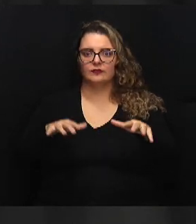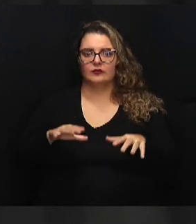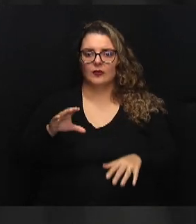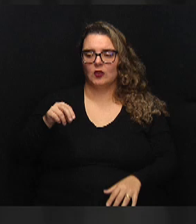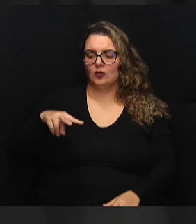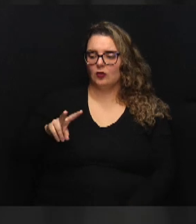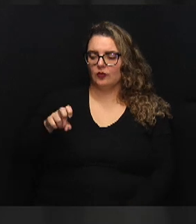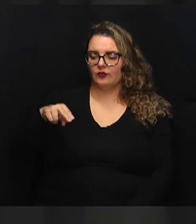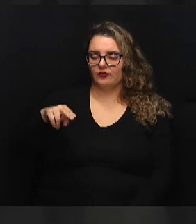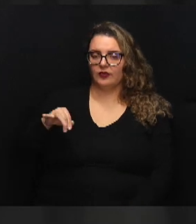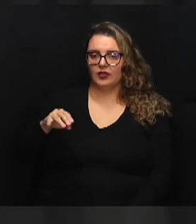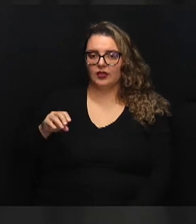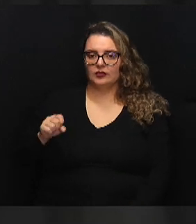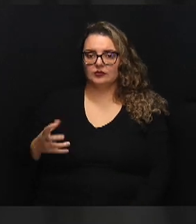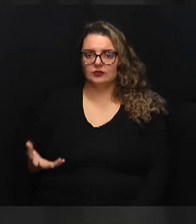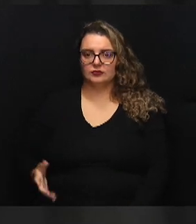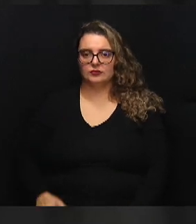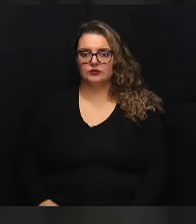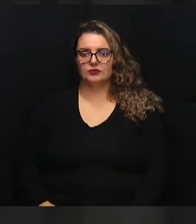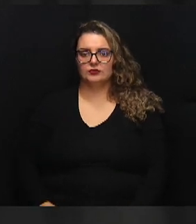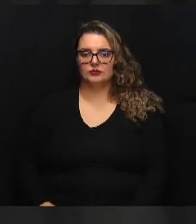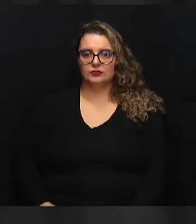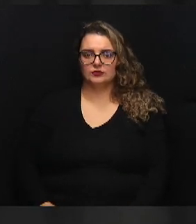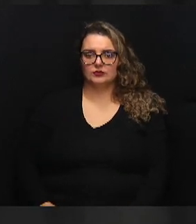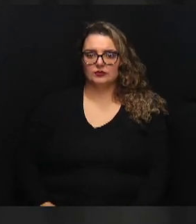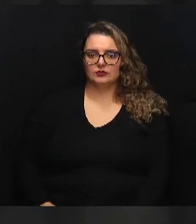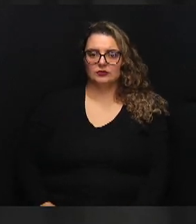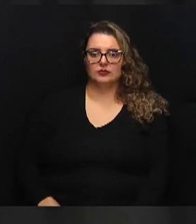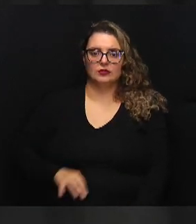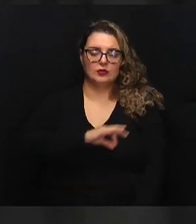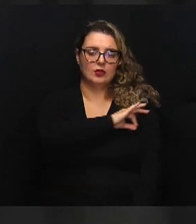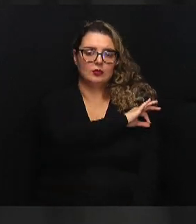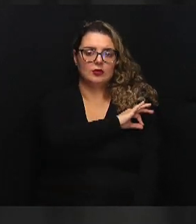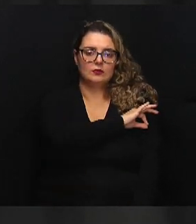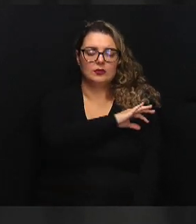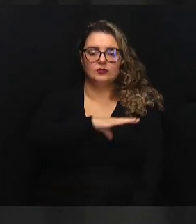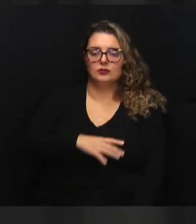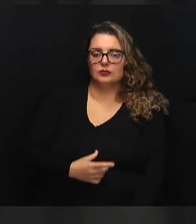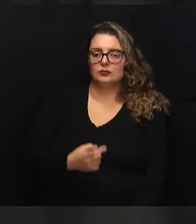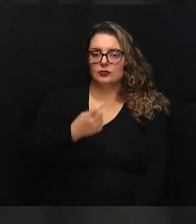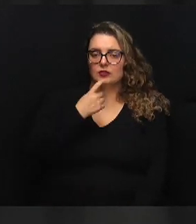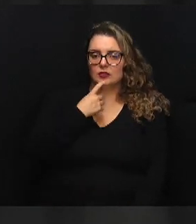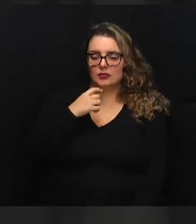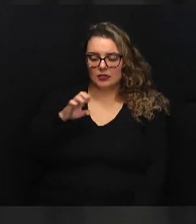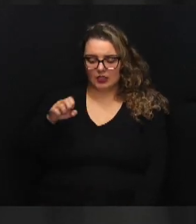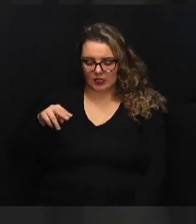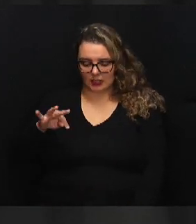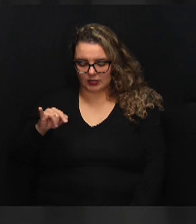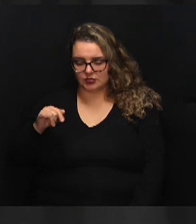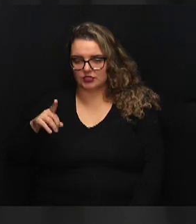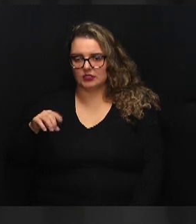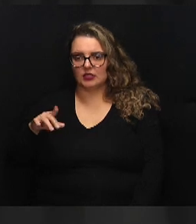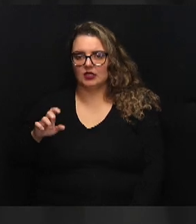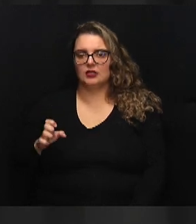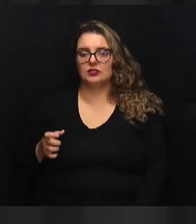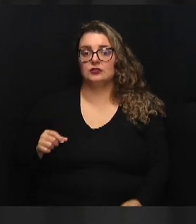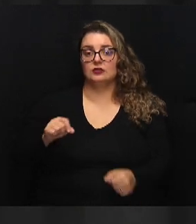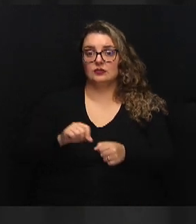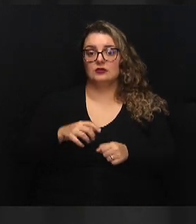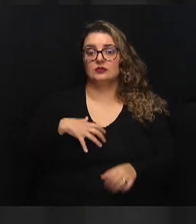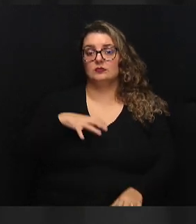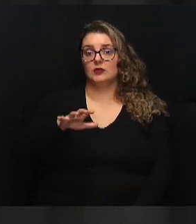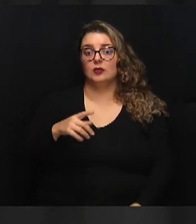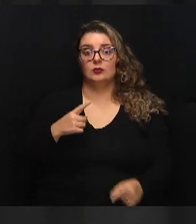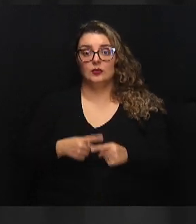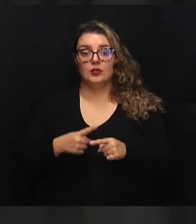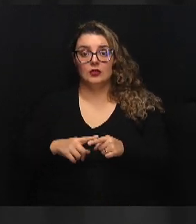convênios que tem também com a Prefeitura Municipal, entidades. Eu faço dessa maneira, porque eu acho que é